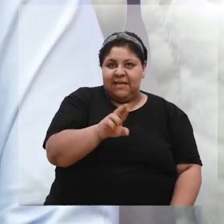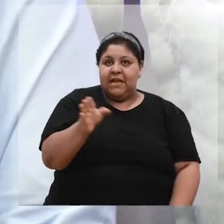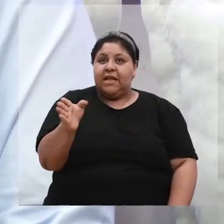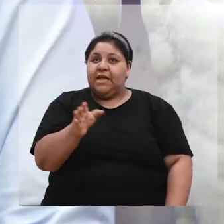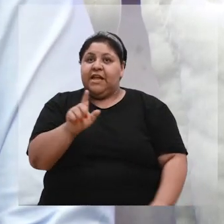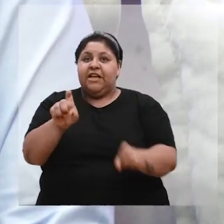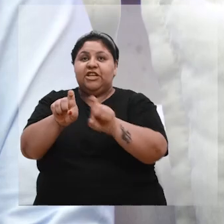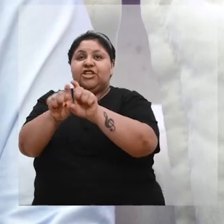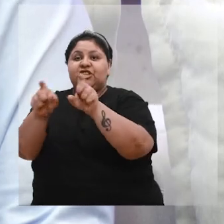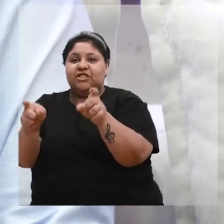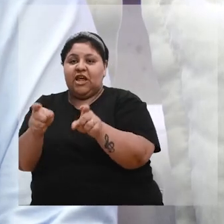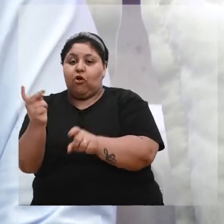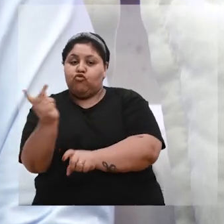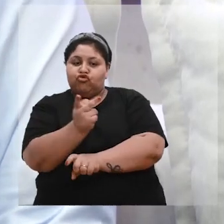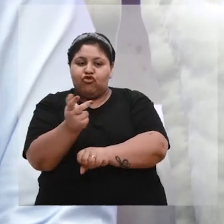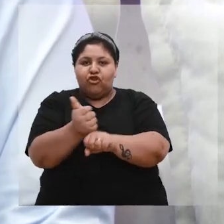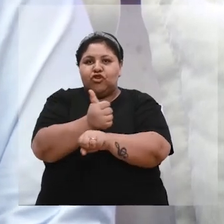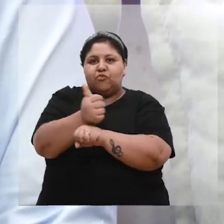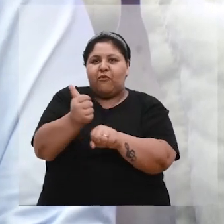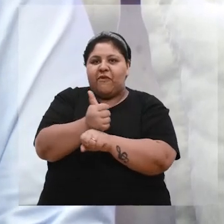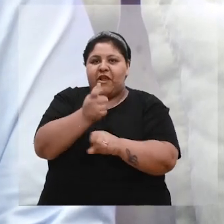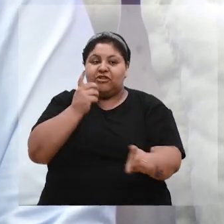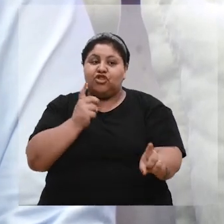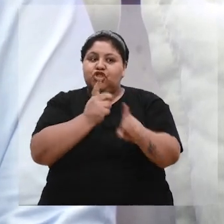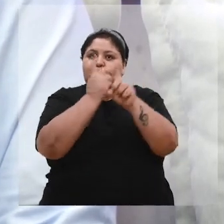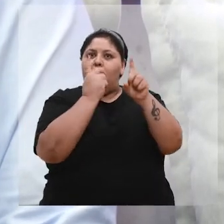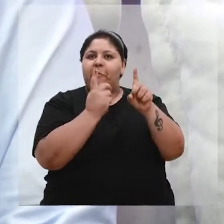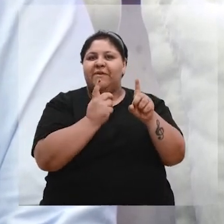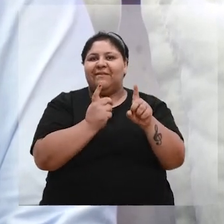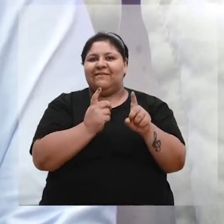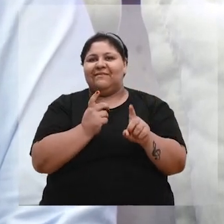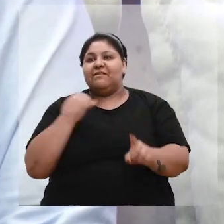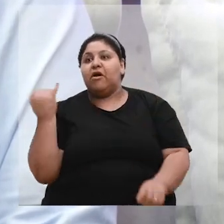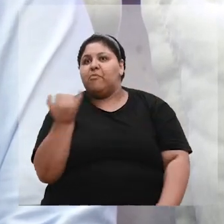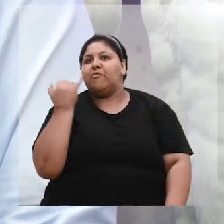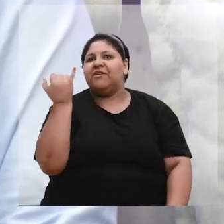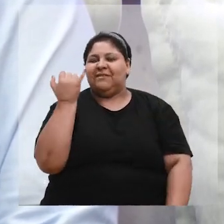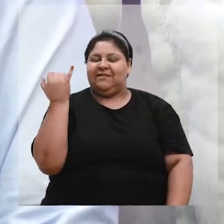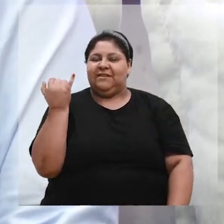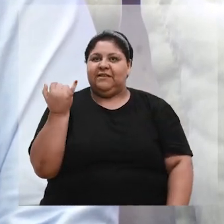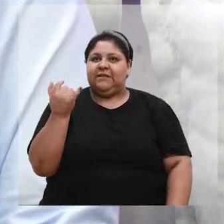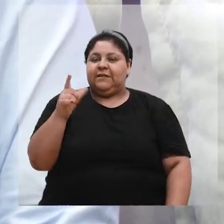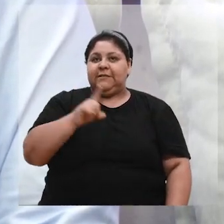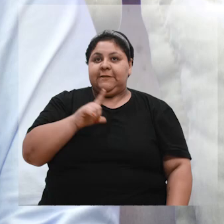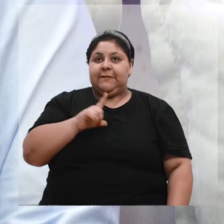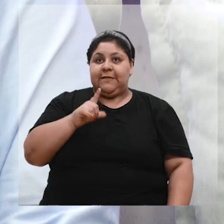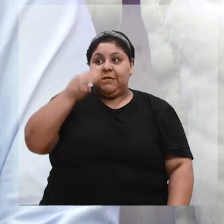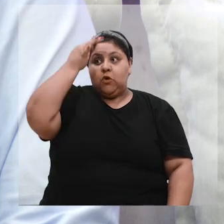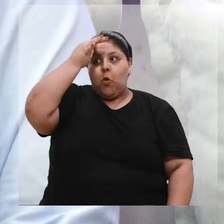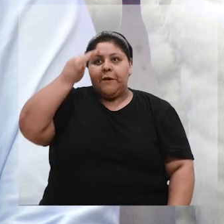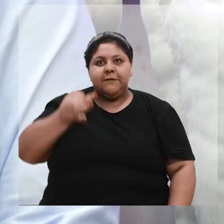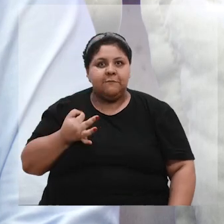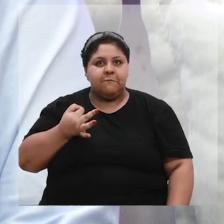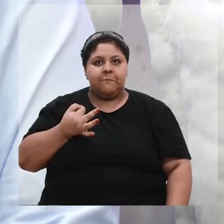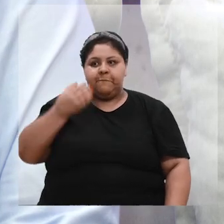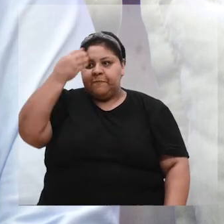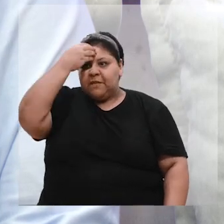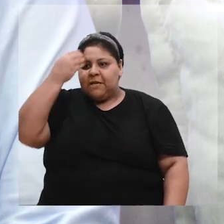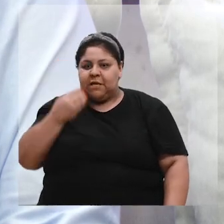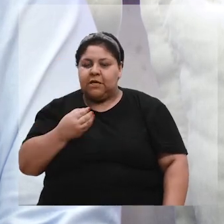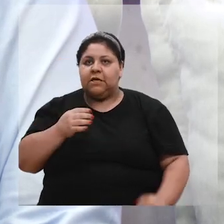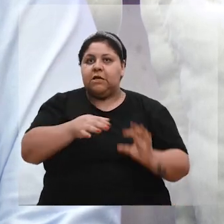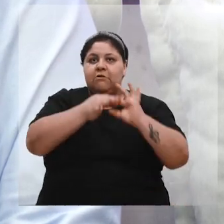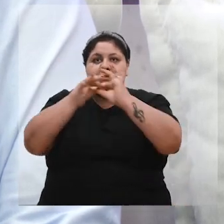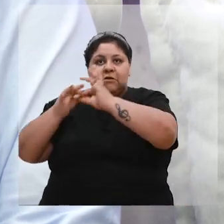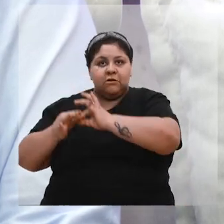muitas vezes, são eles que fazem o diagnóstico. Então, eles são muito importantes, eles têm que ter esse conhecimento,